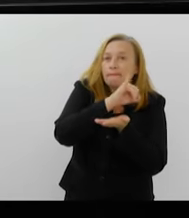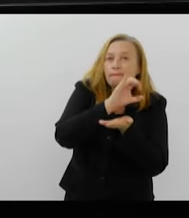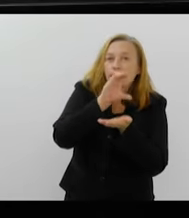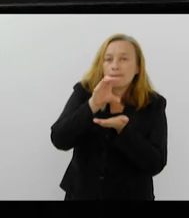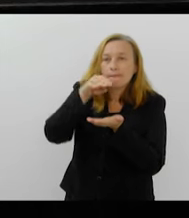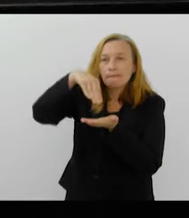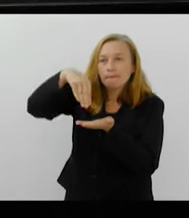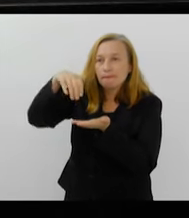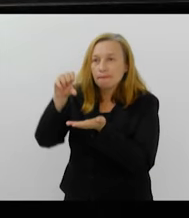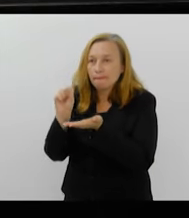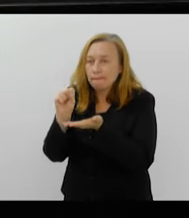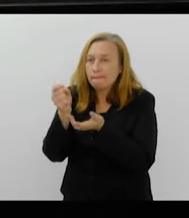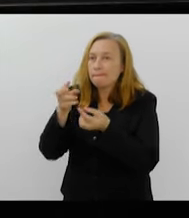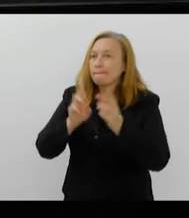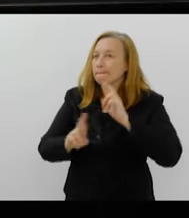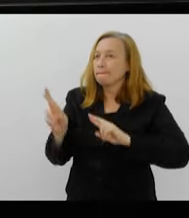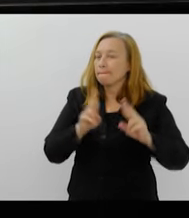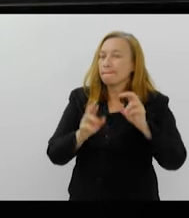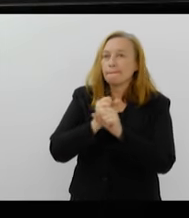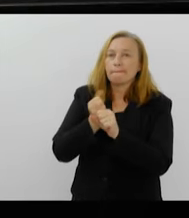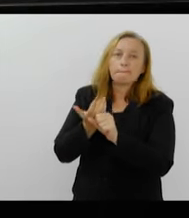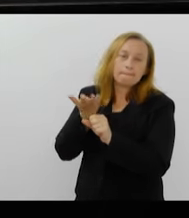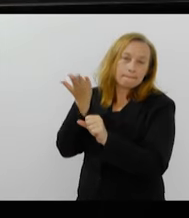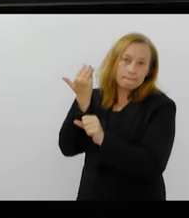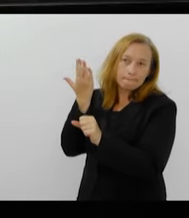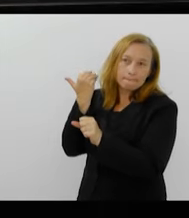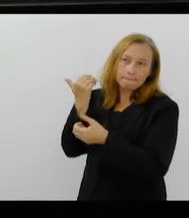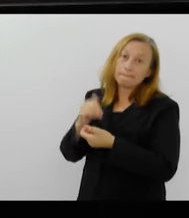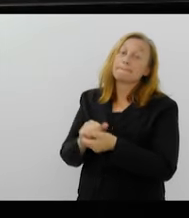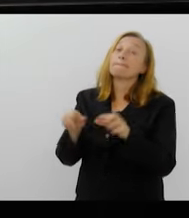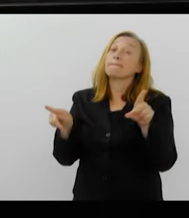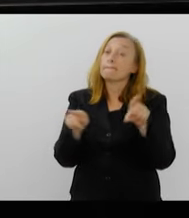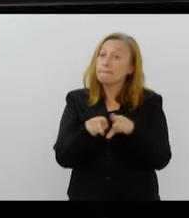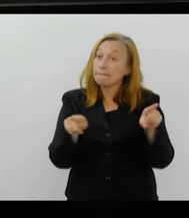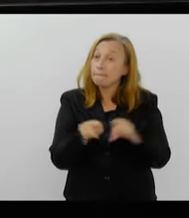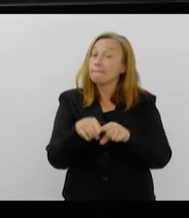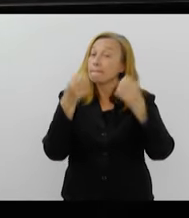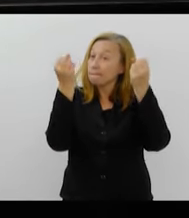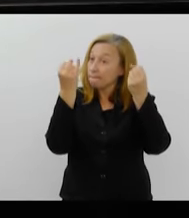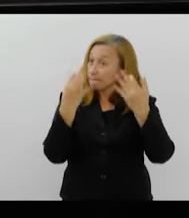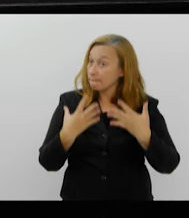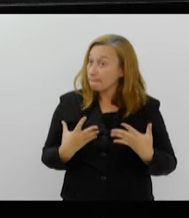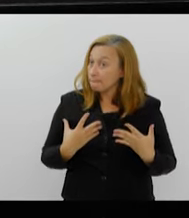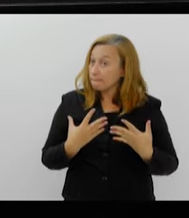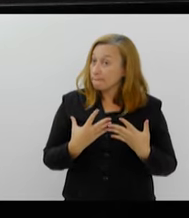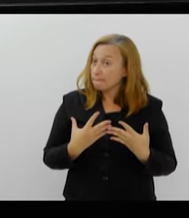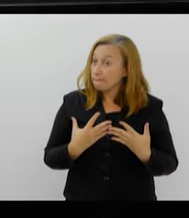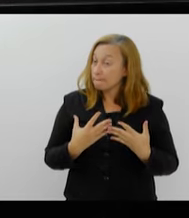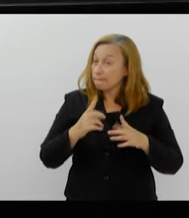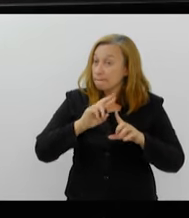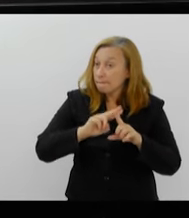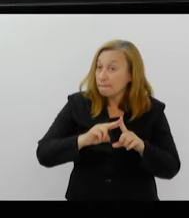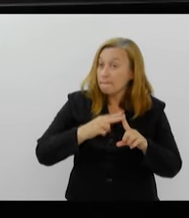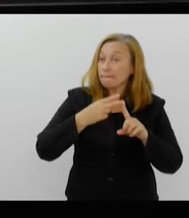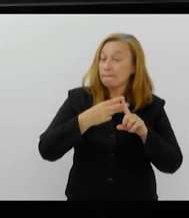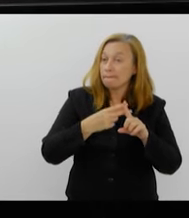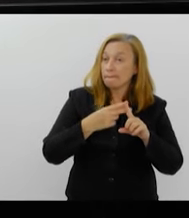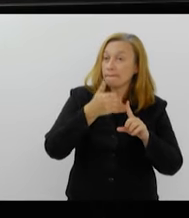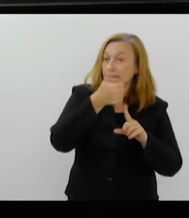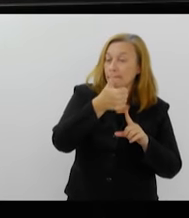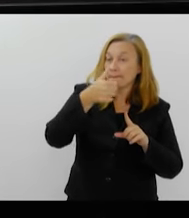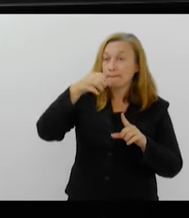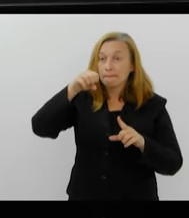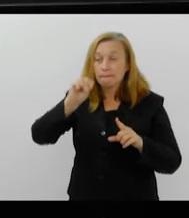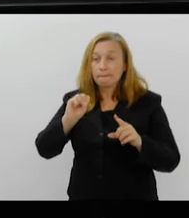ICMS em relação ao ano passado, também é explicado pelo aumento de 18% para 20%